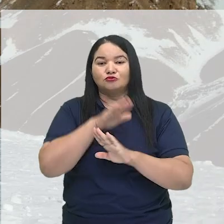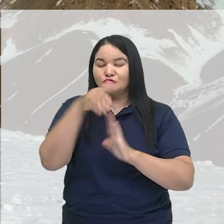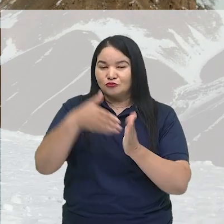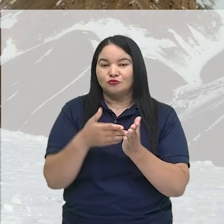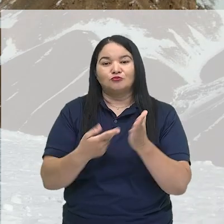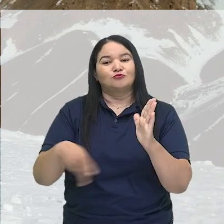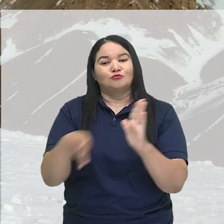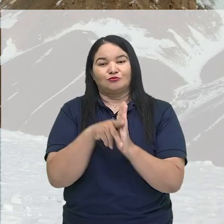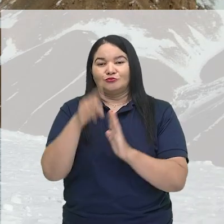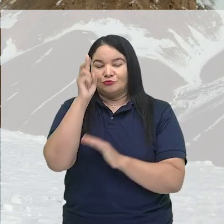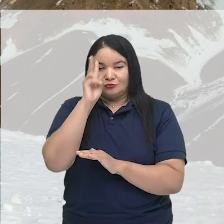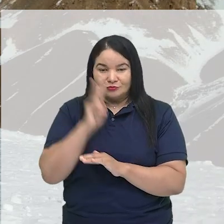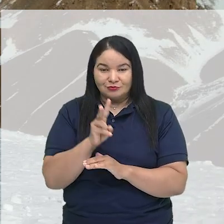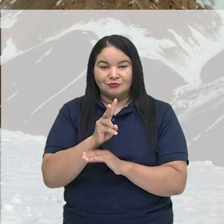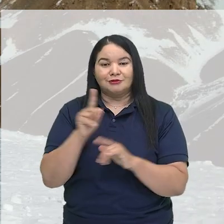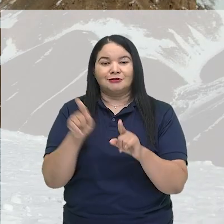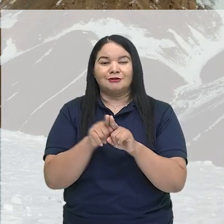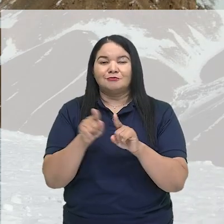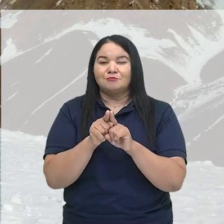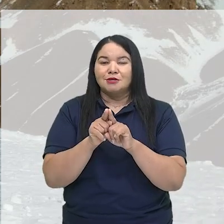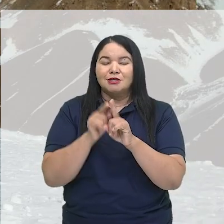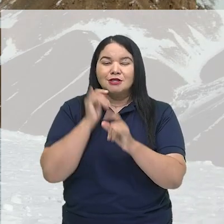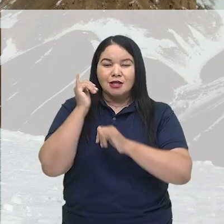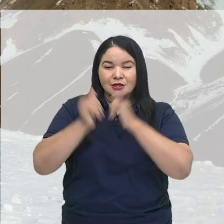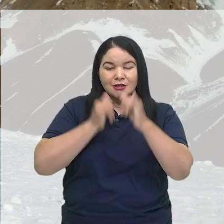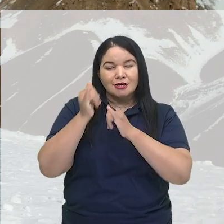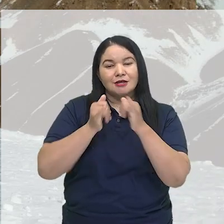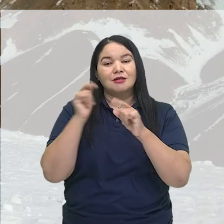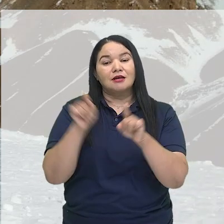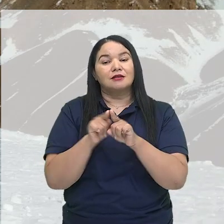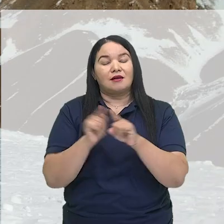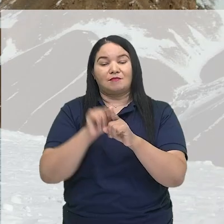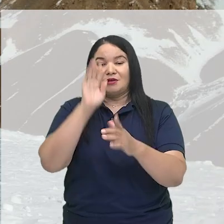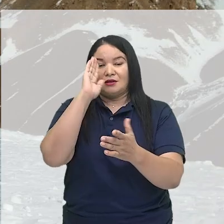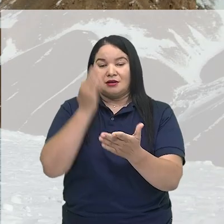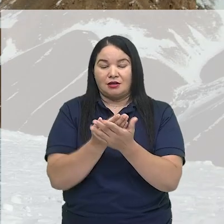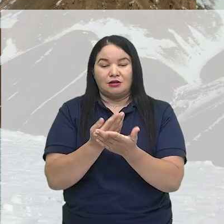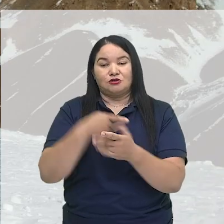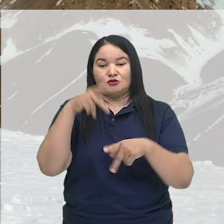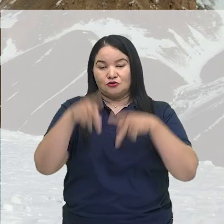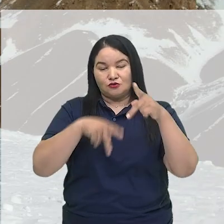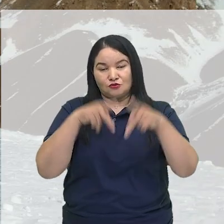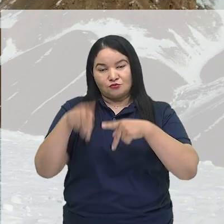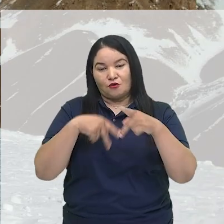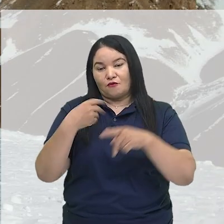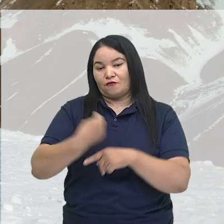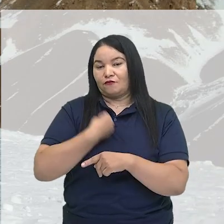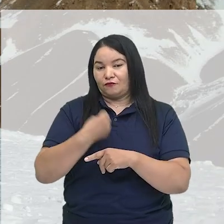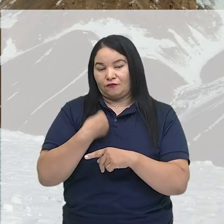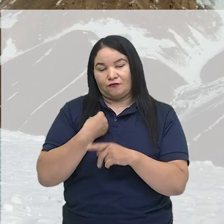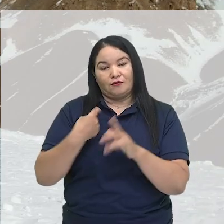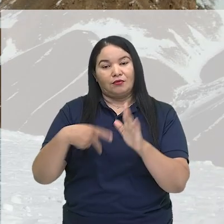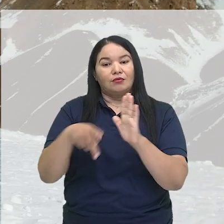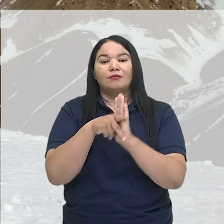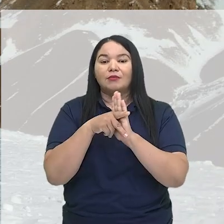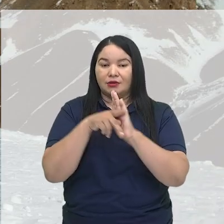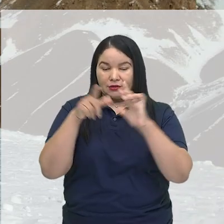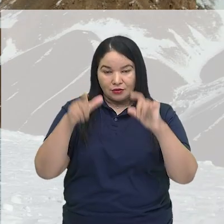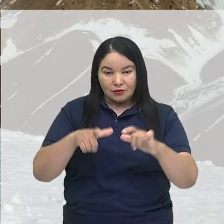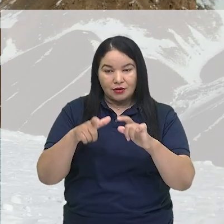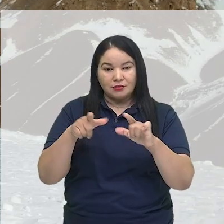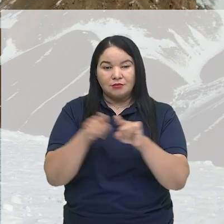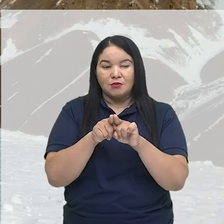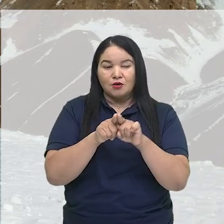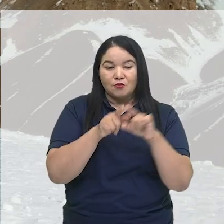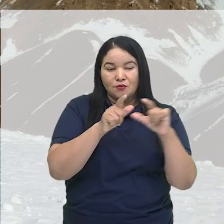da história, das lendas e crenças daqueles povos que vivem assim nessas regiões e em